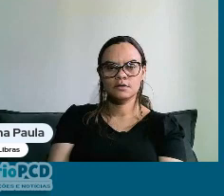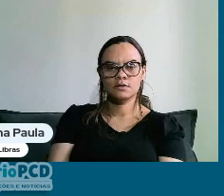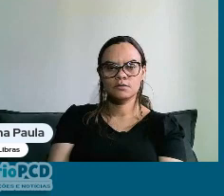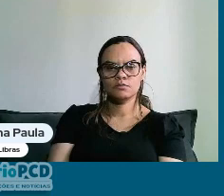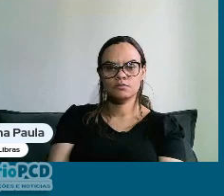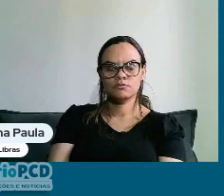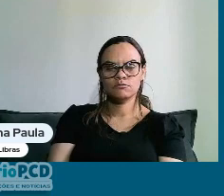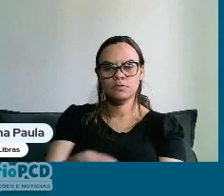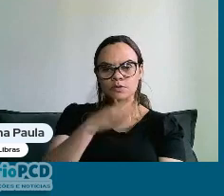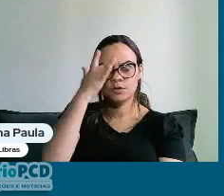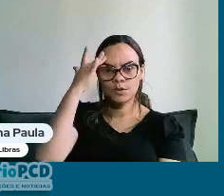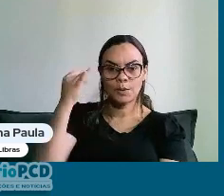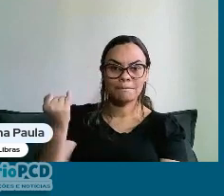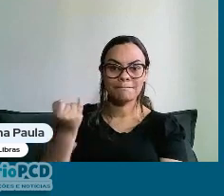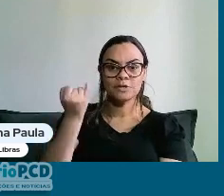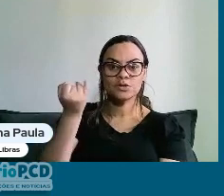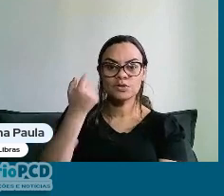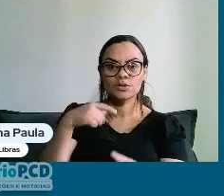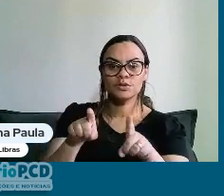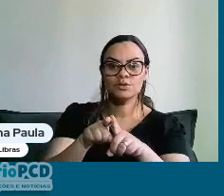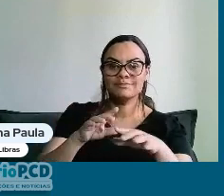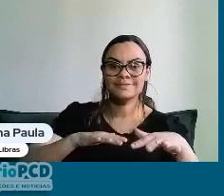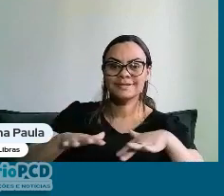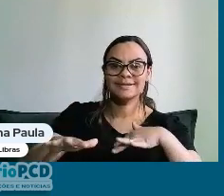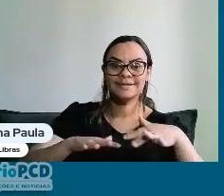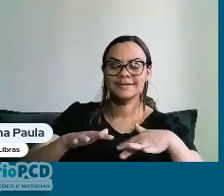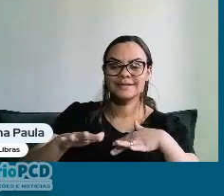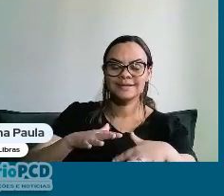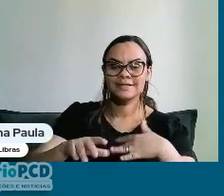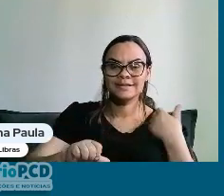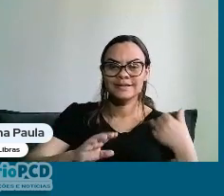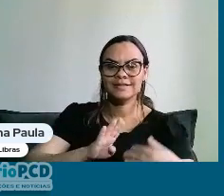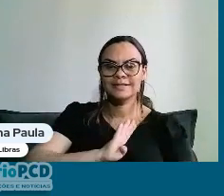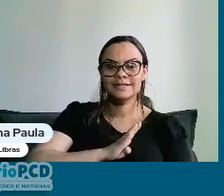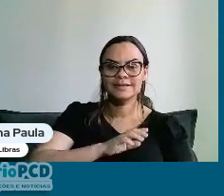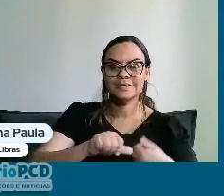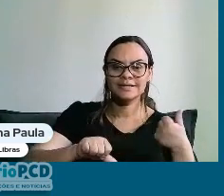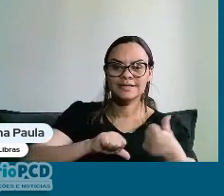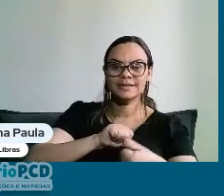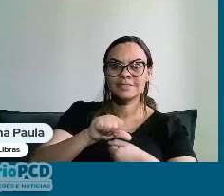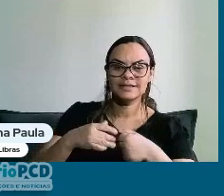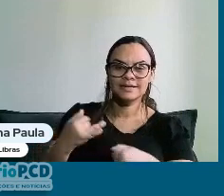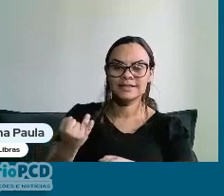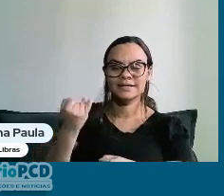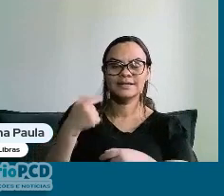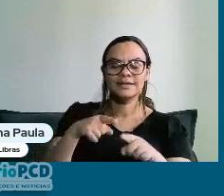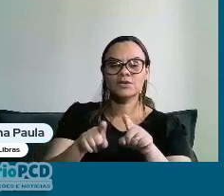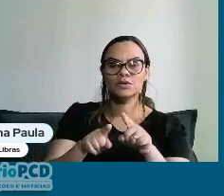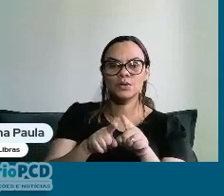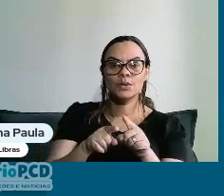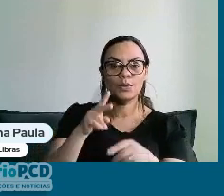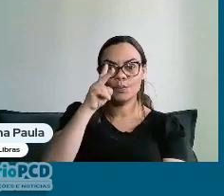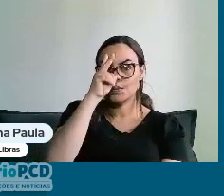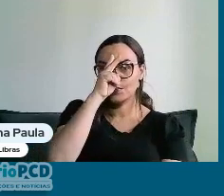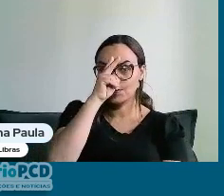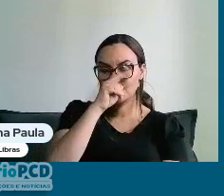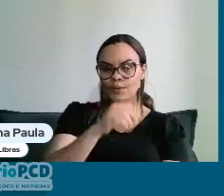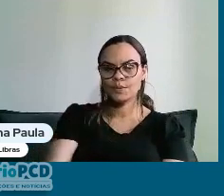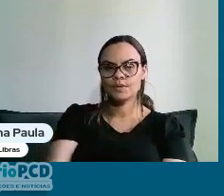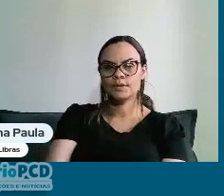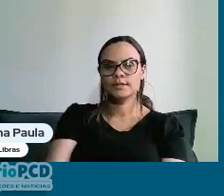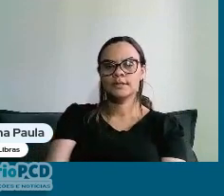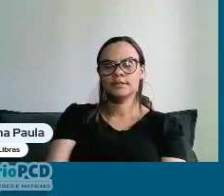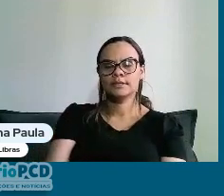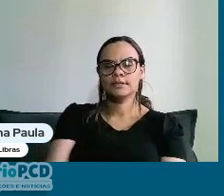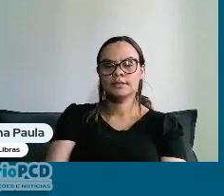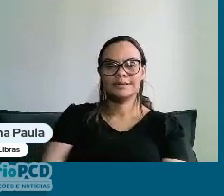dessas pessoas importantes aí no desenvolvimento do transplante cardíaco, né? Então, eu acho que é importante a gente ressaltar nesse sentido. E no caso do transplante